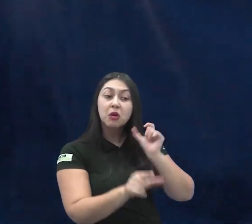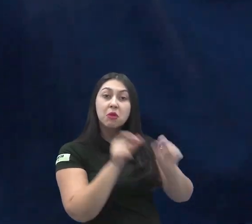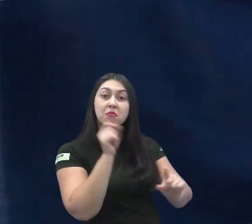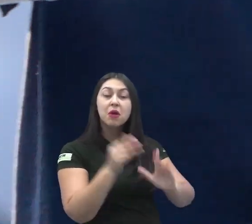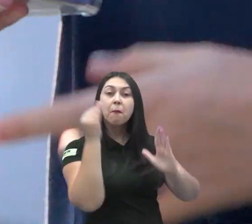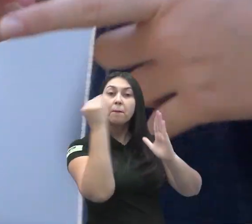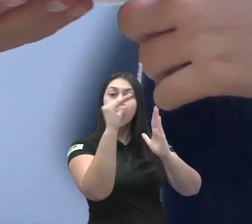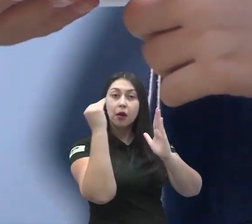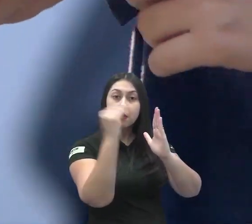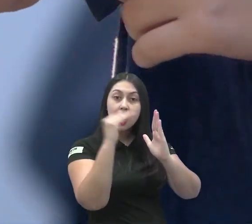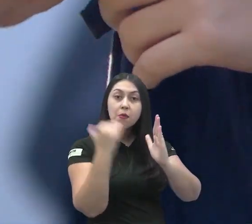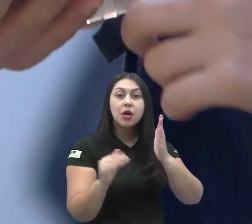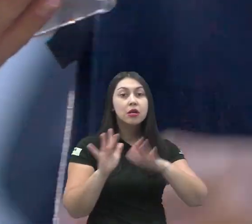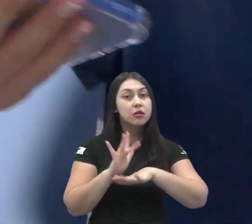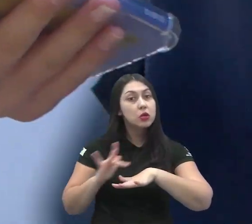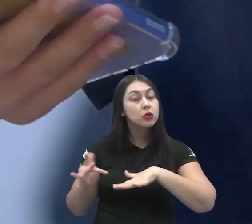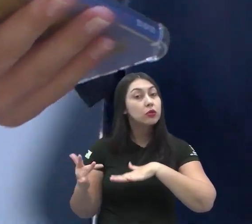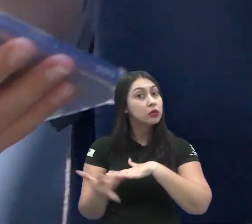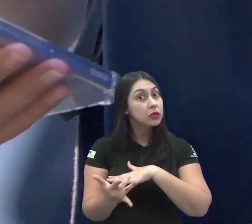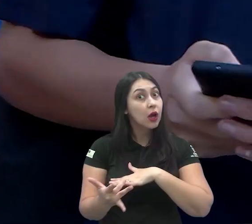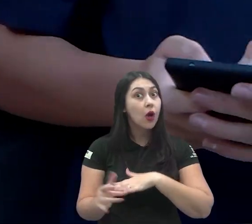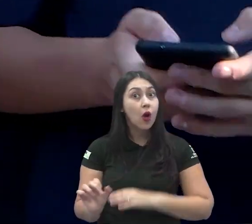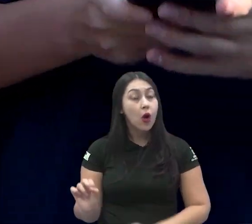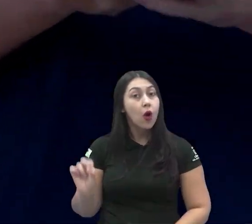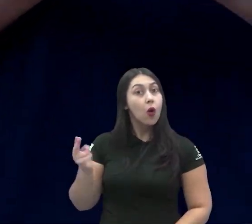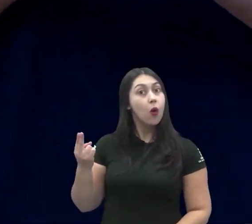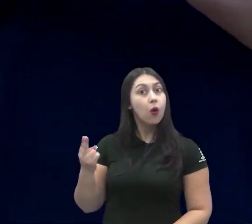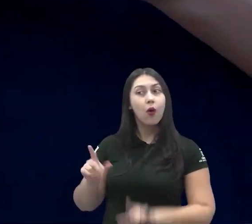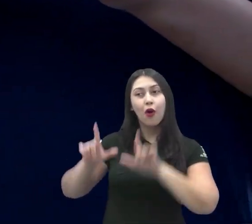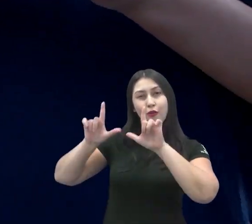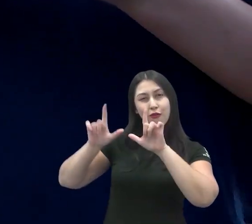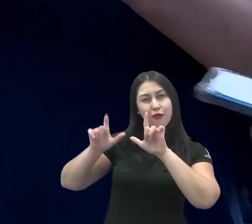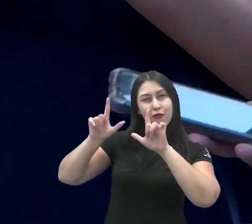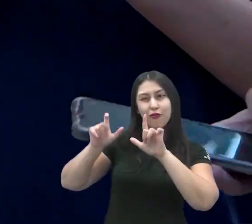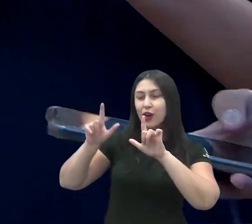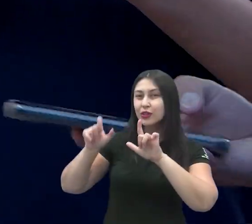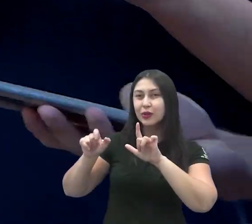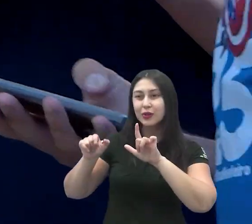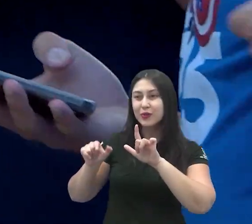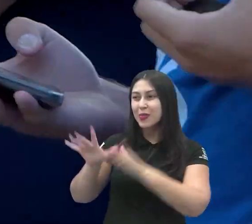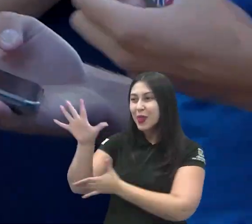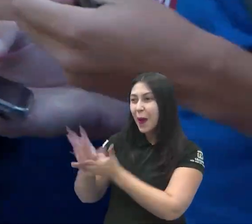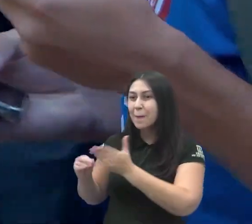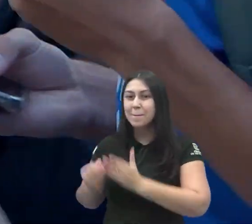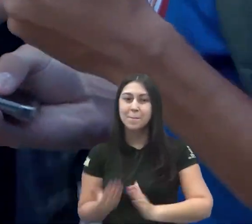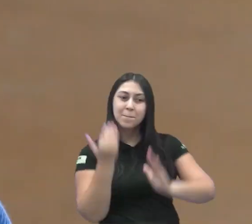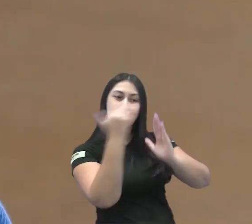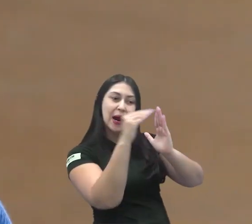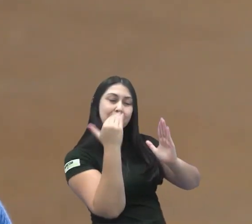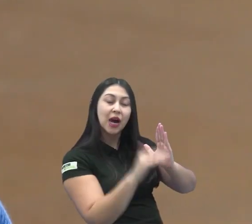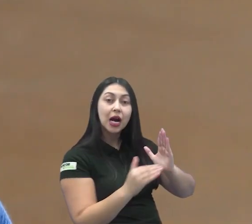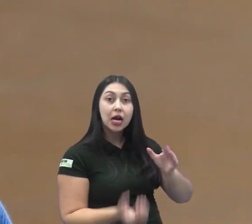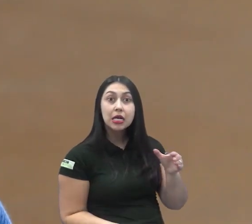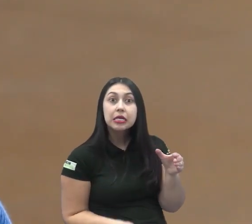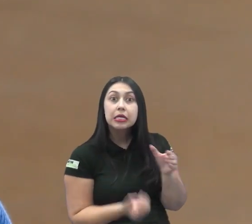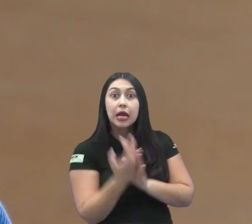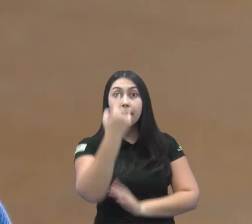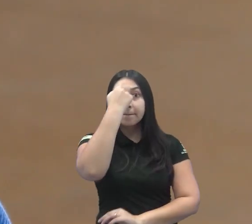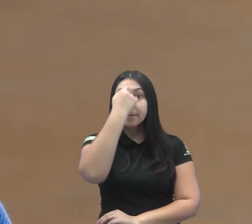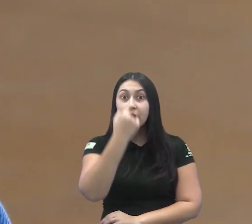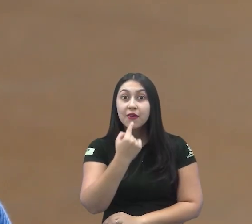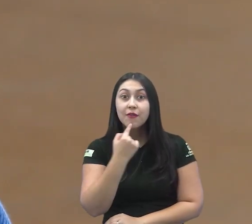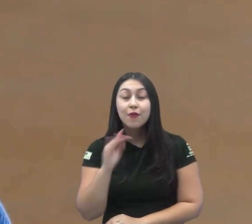internet, ofensas postadas nas redes sociais, o compartilhamento de fotos sem autorização, criar